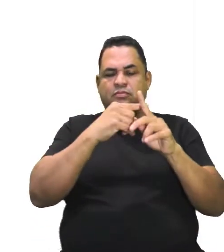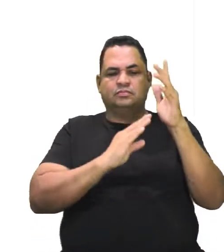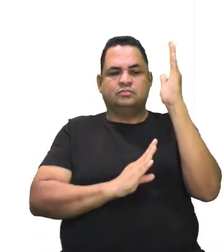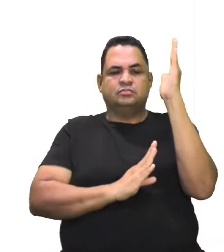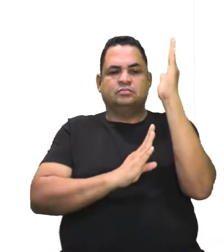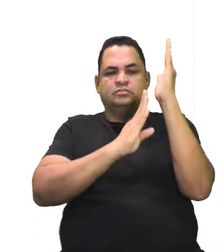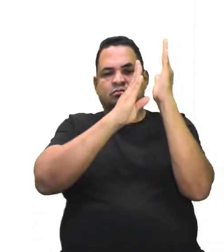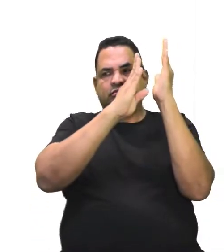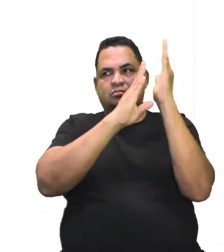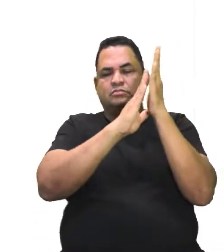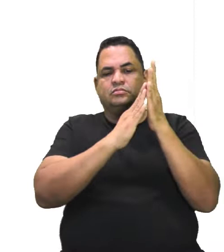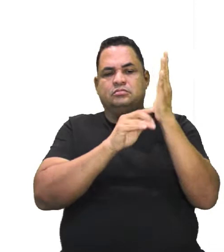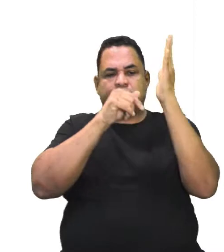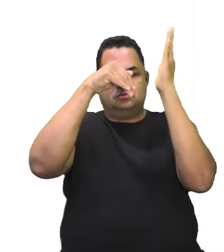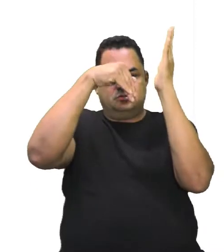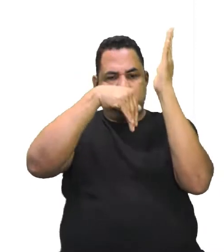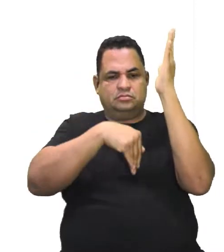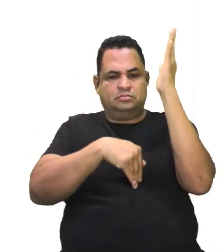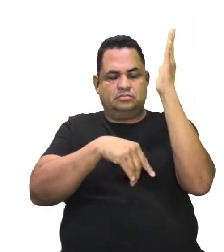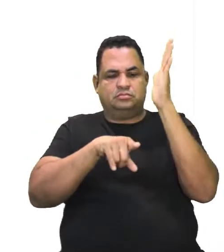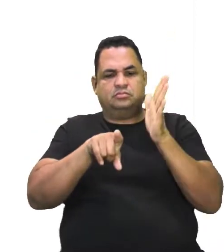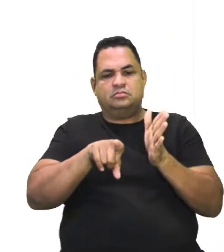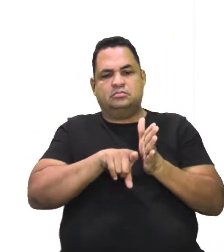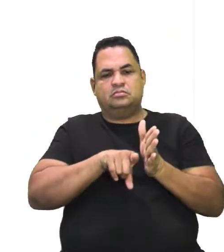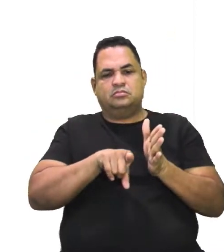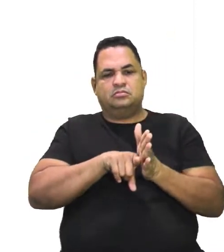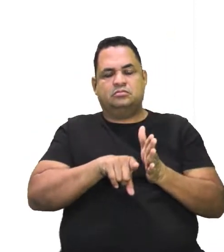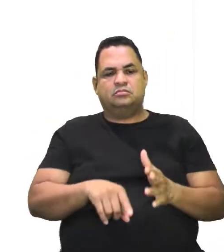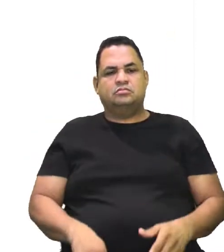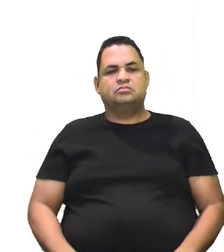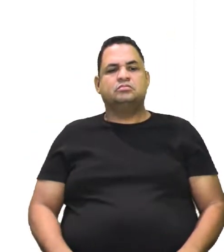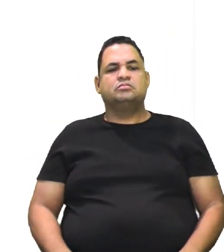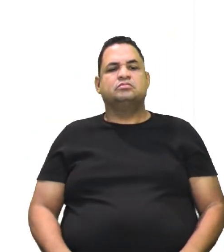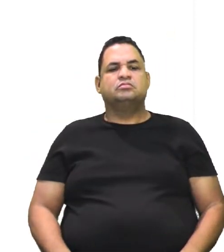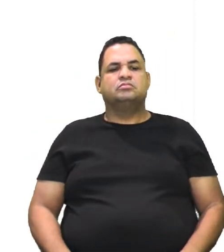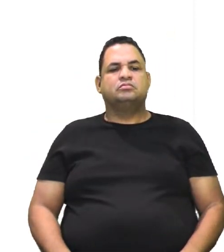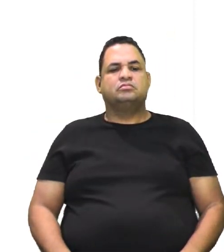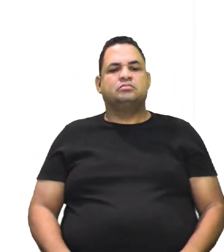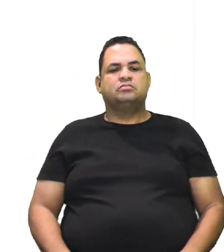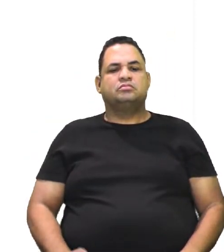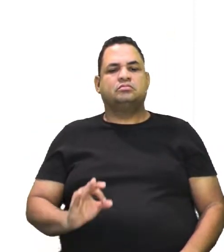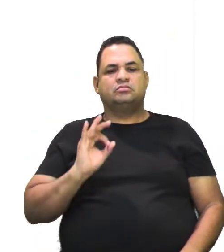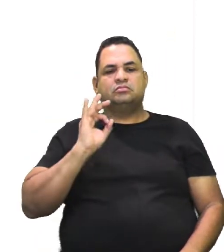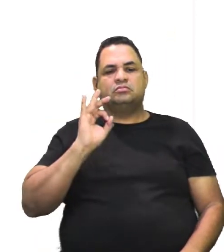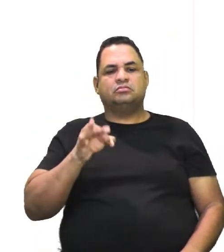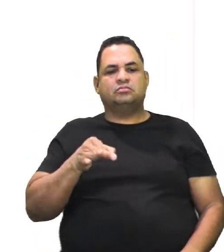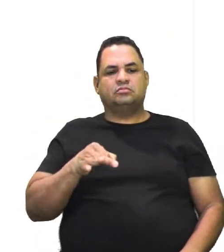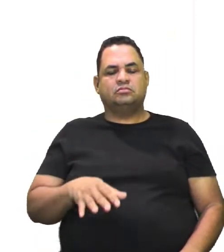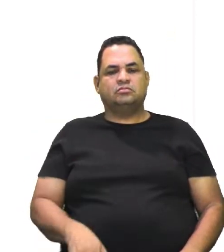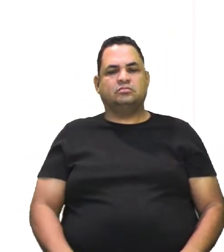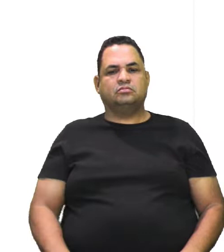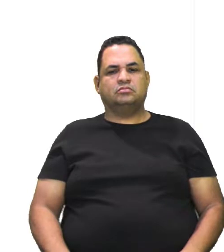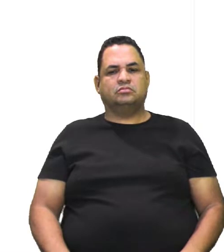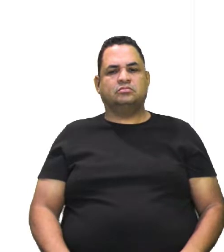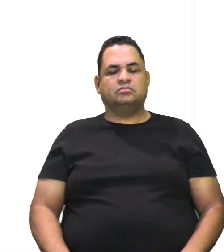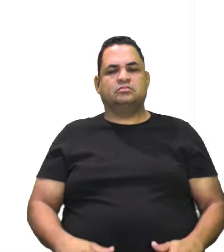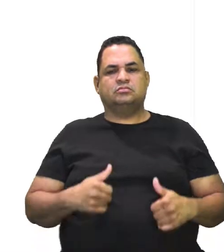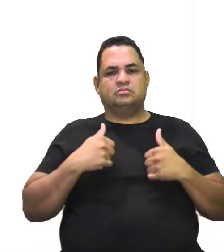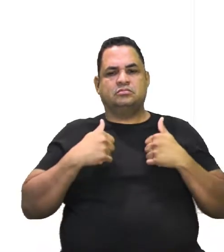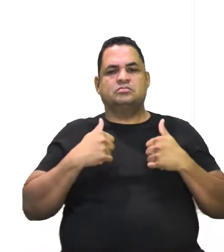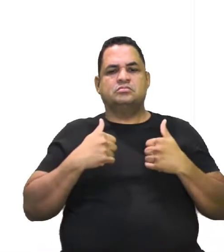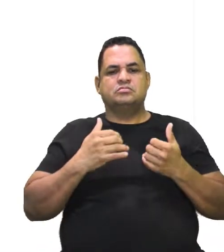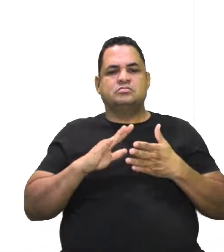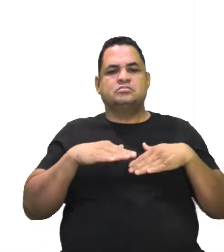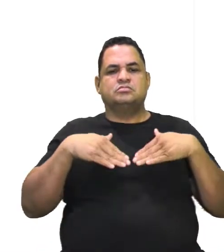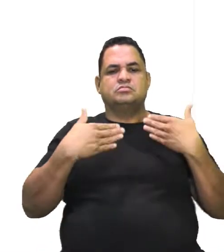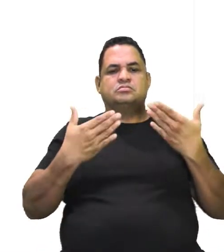positivos no eixo Y e para baixo, valores negativos. Certo? Certinho. Beleza.